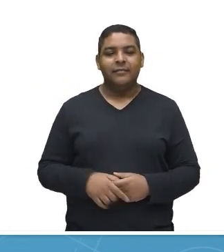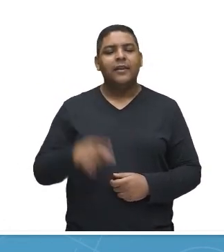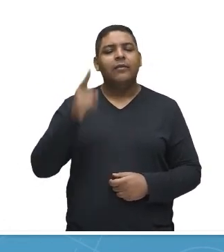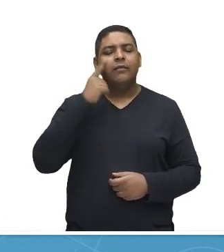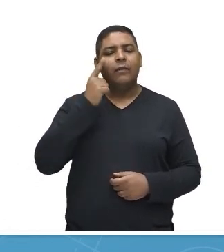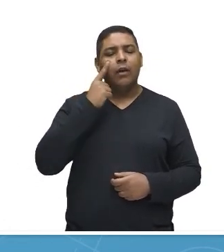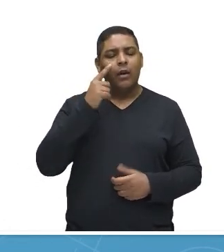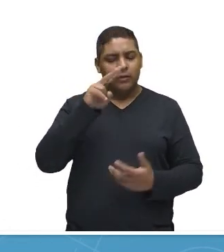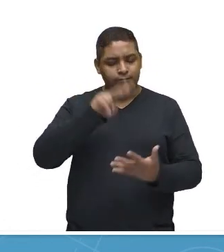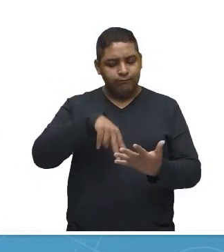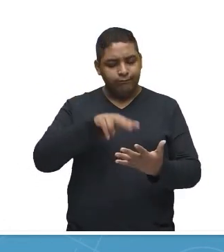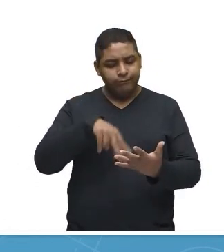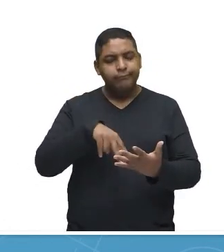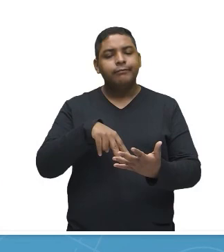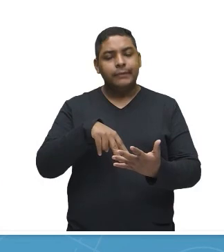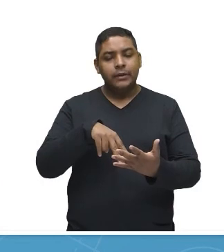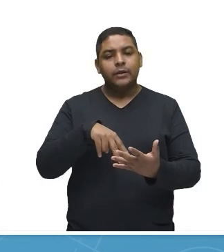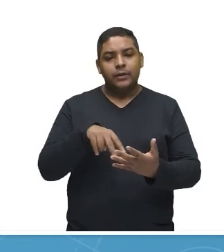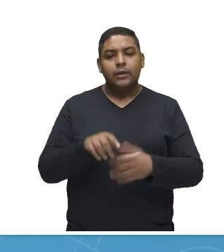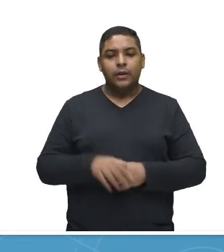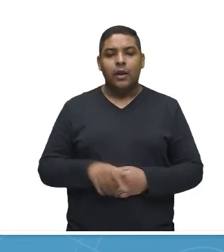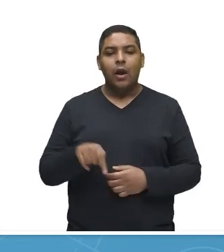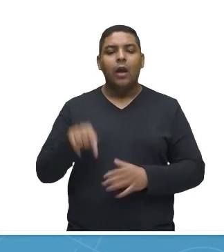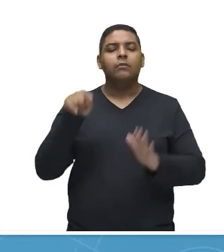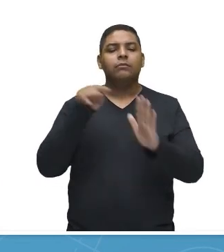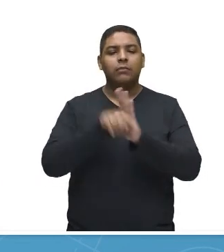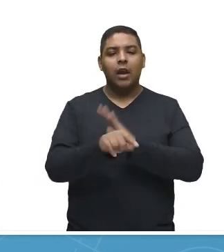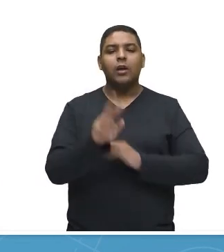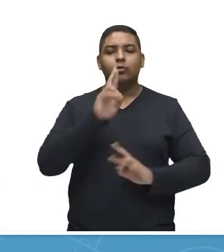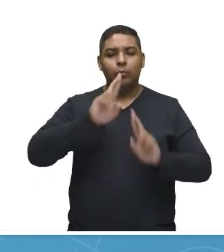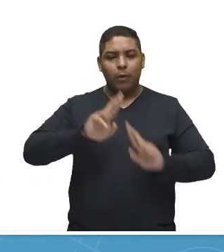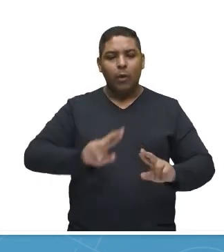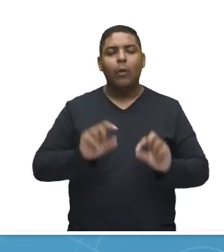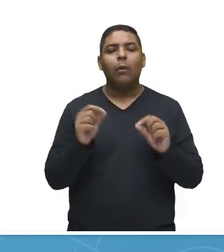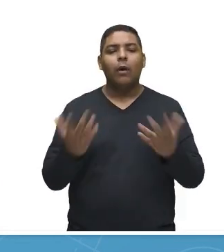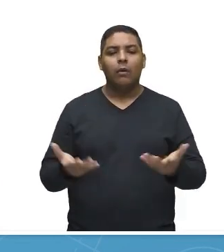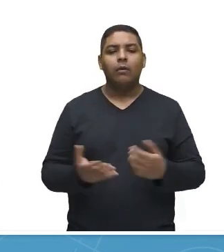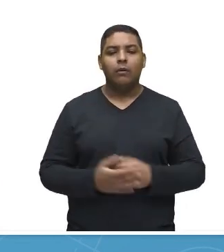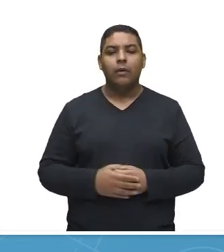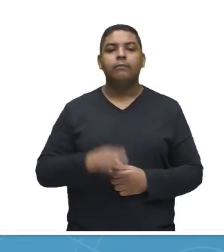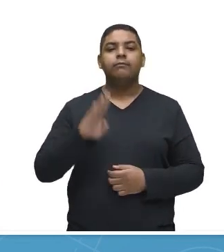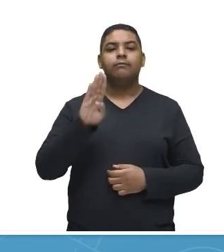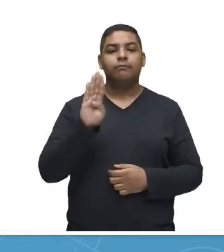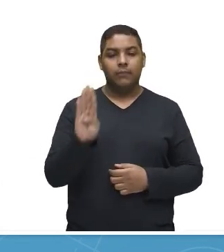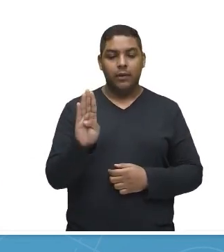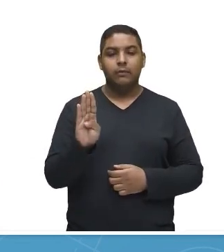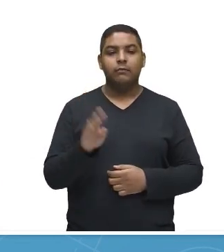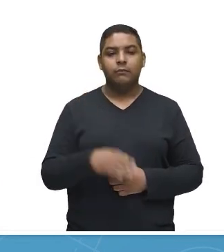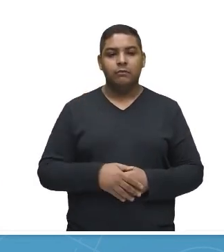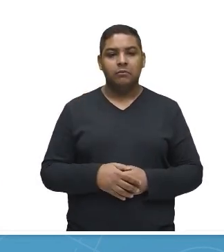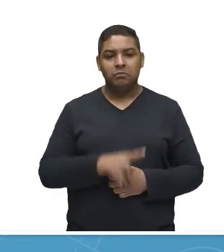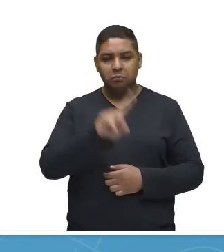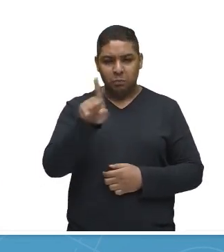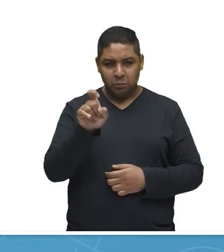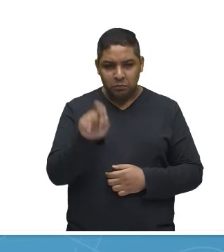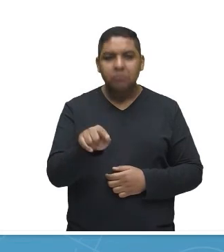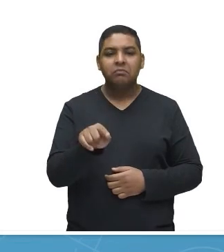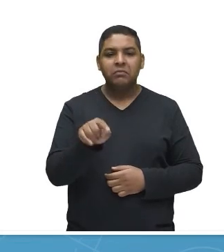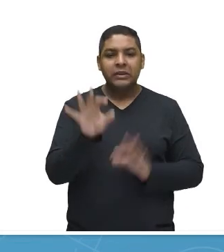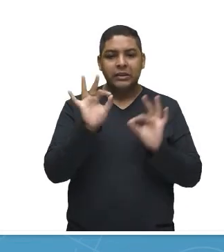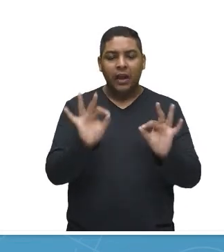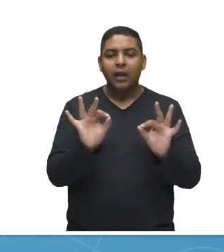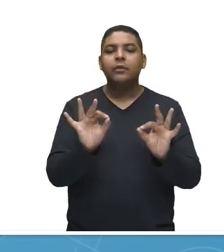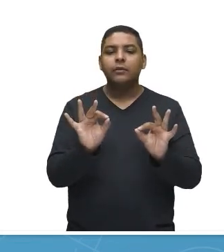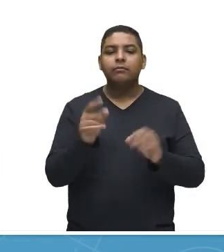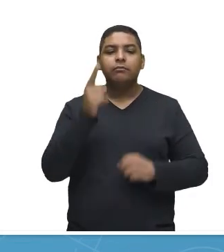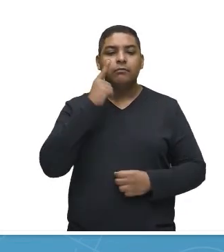como questão, né, como alternativa da questão, a letra B. E aí, será que vocês estão certos?